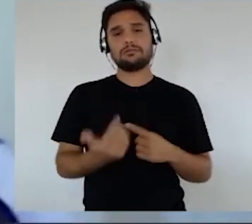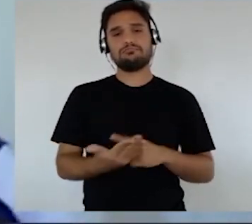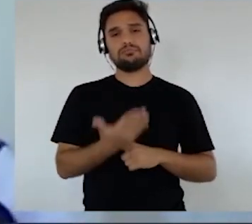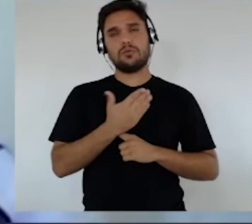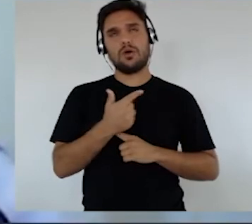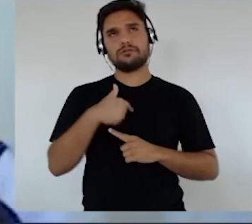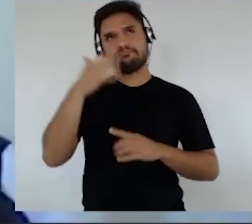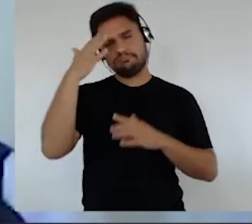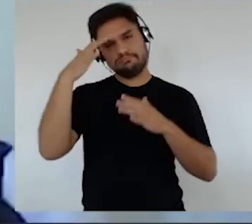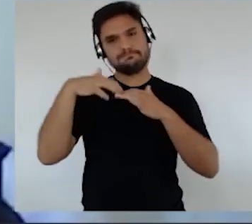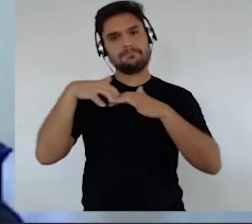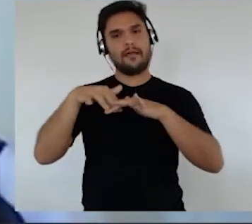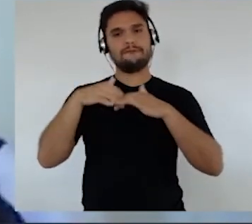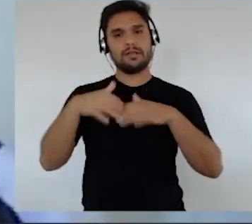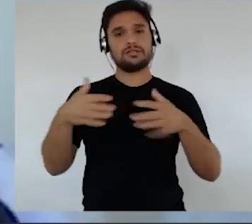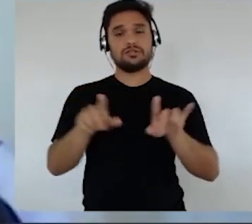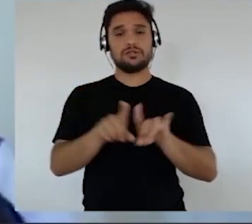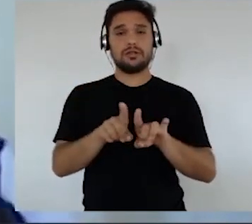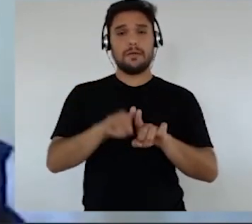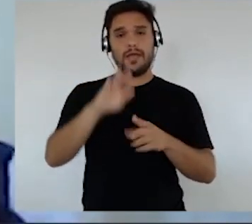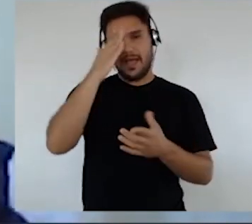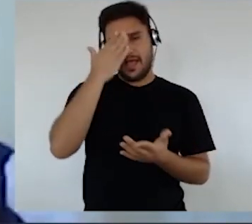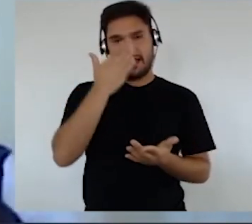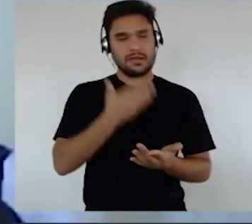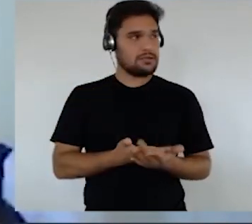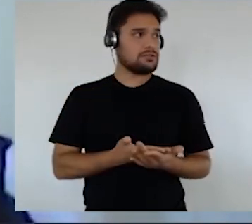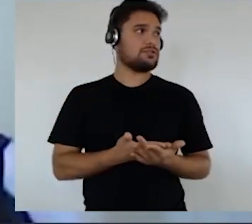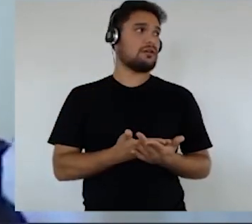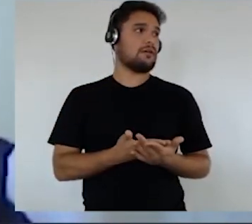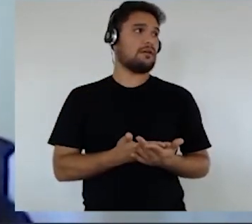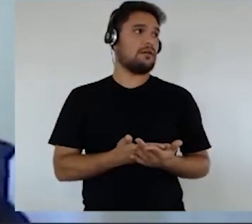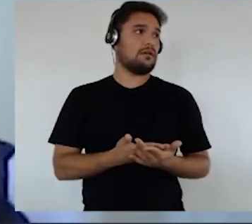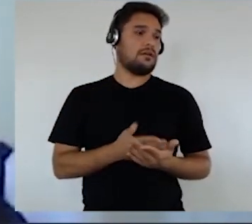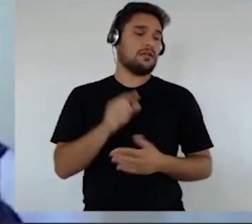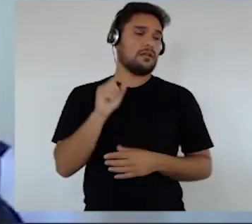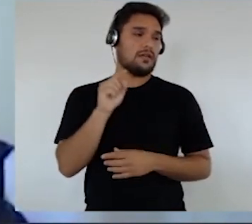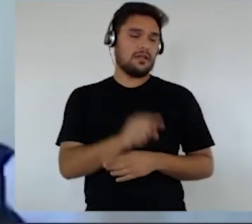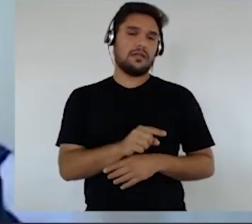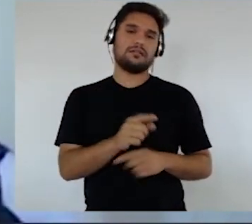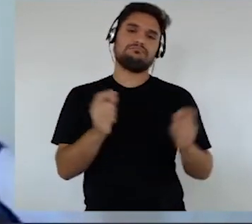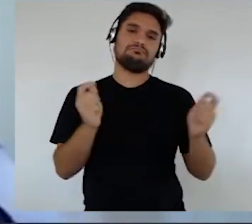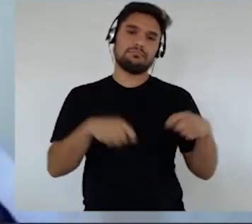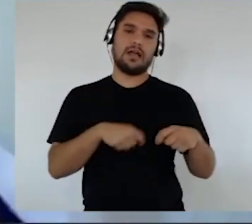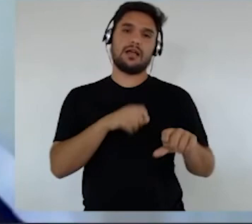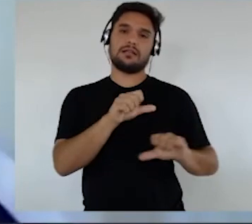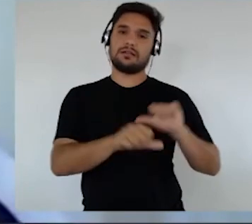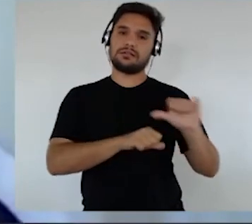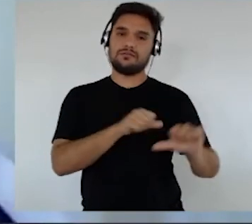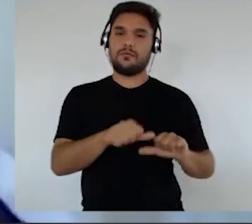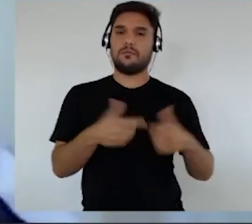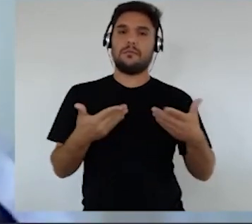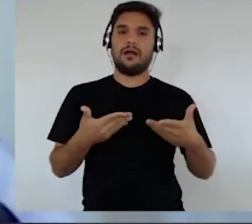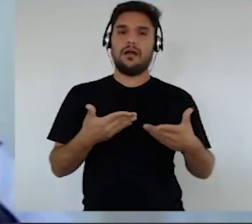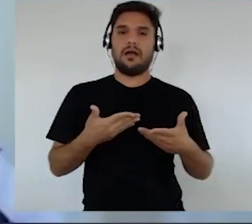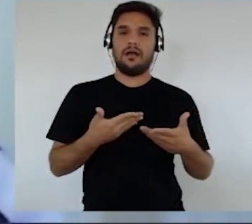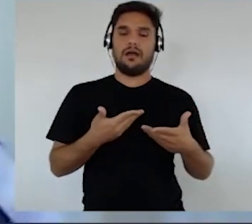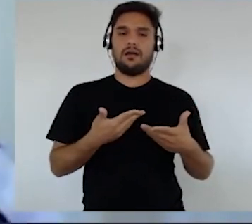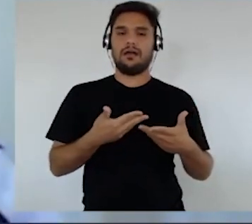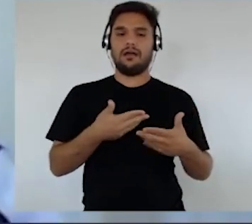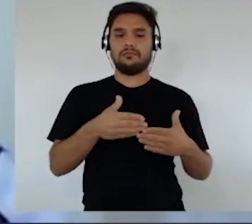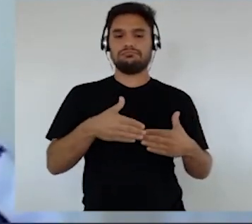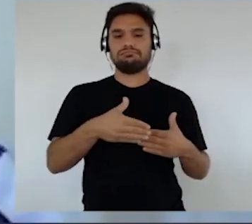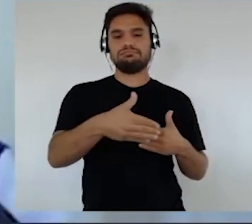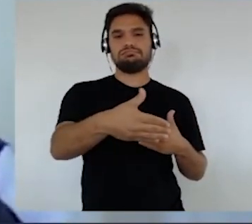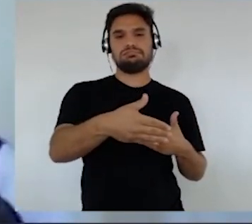nova reflexão e, sobretudo, a acreditar, né, que a gente pode sim transformar aquilo que ainda precisa